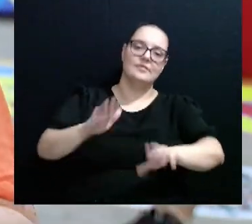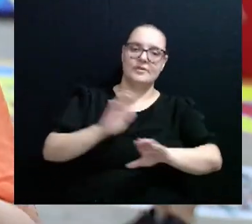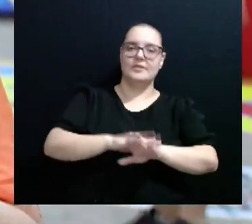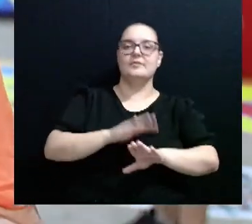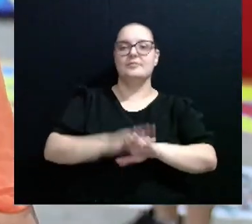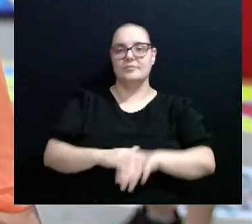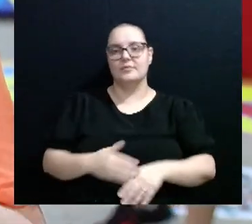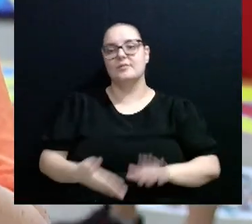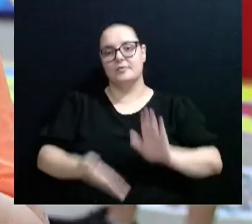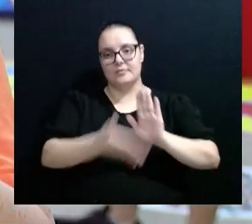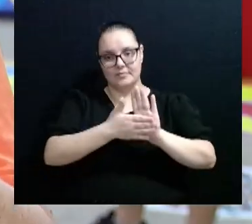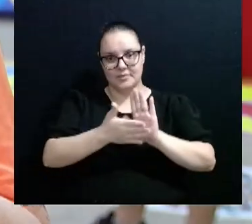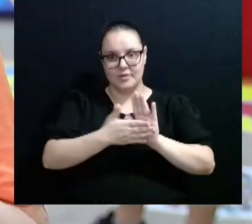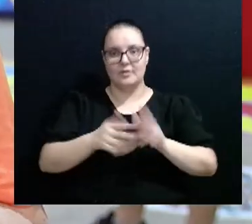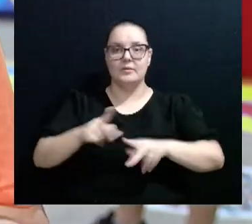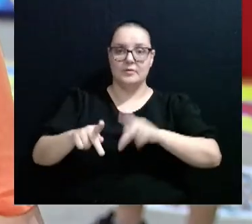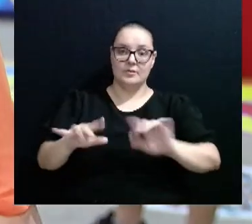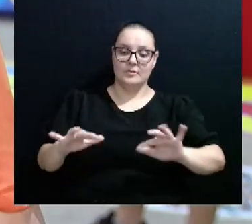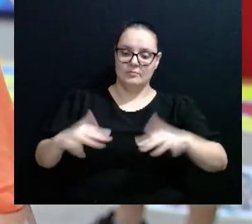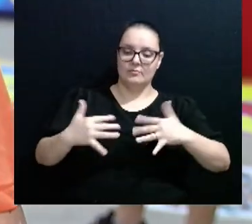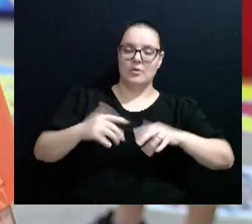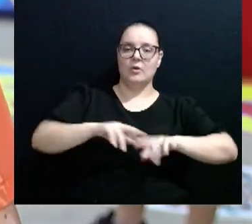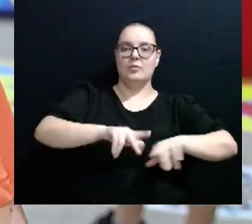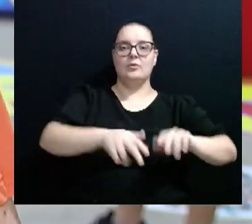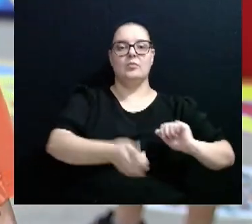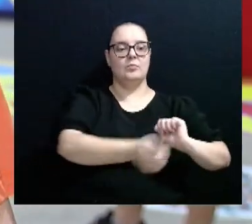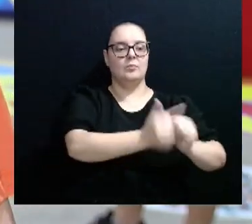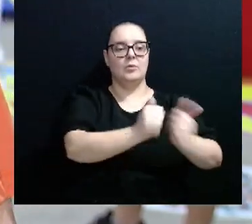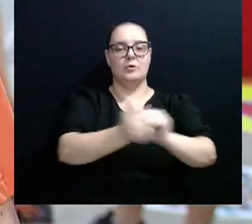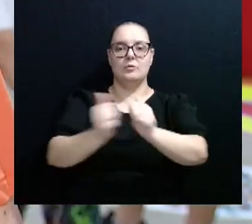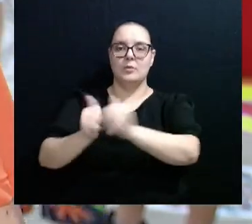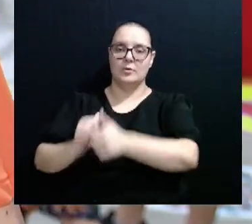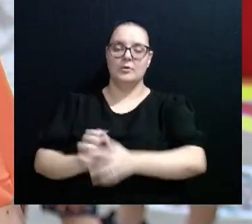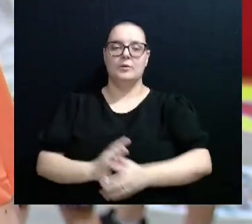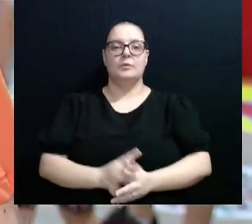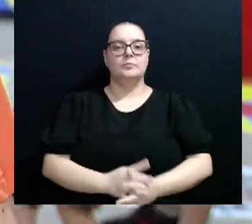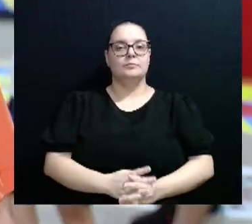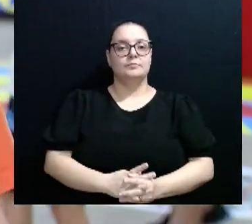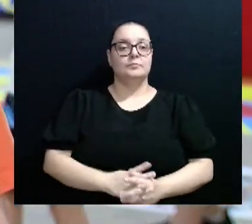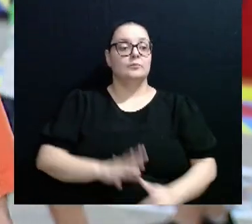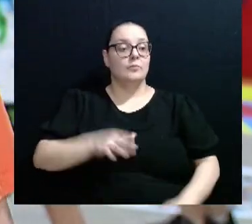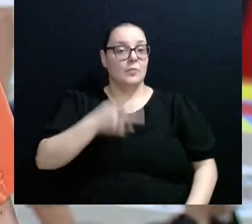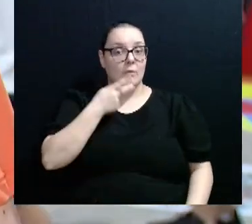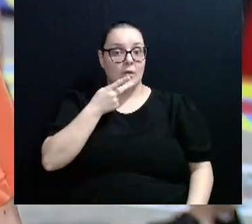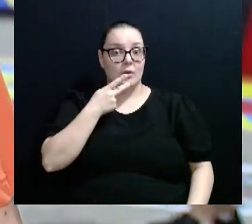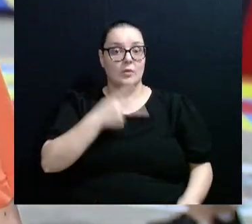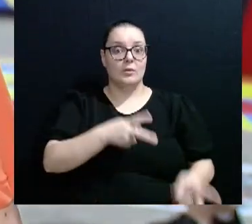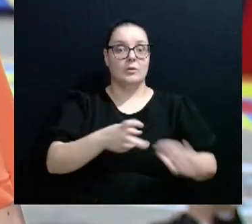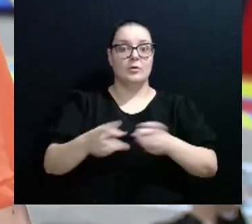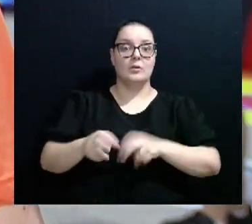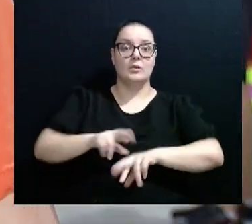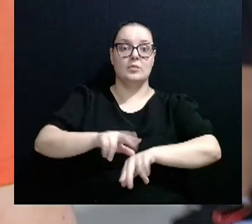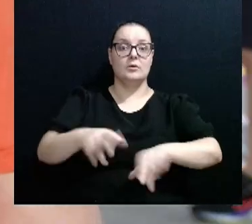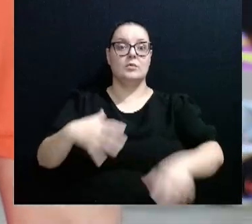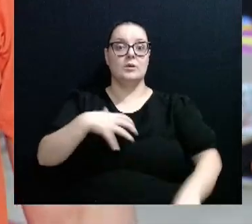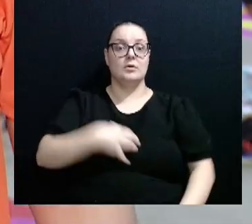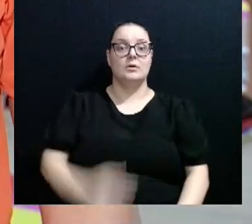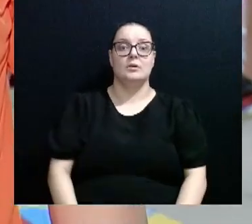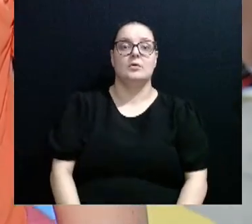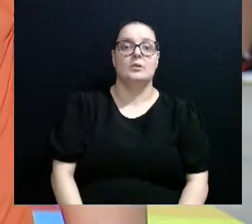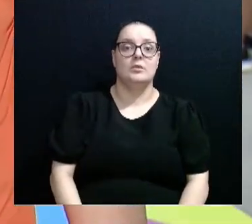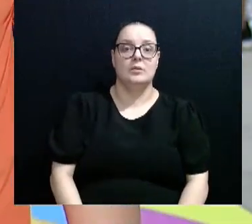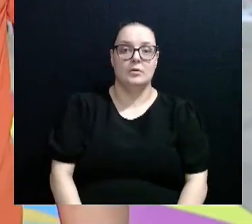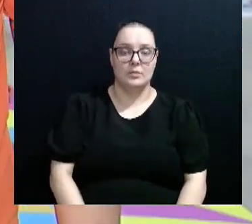ao público para ele enxergar de diversas formas o esporte. Quando você fala em enxergar de diversas formas, é o seguinte, não é